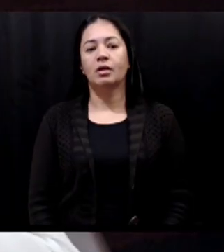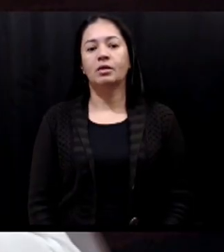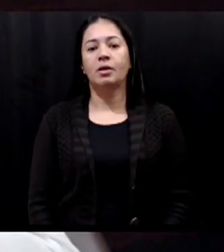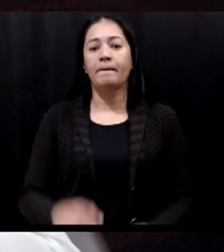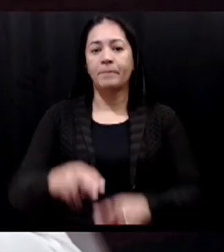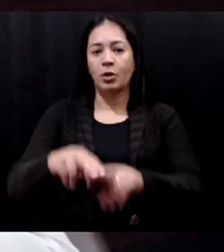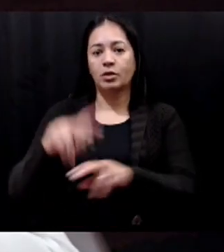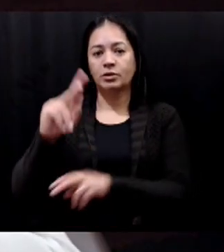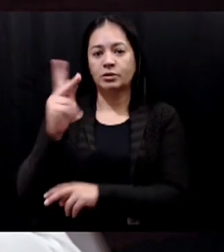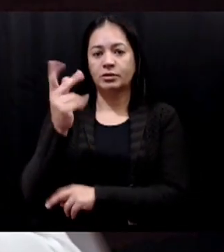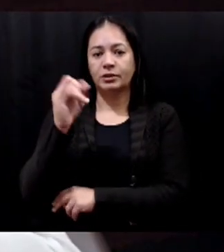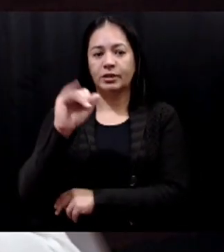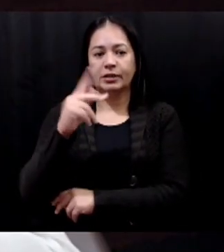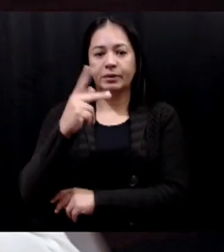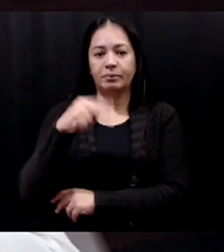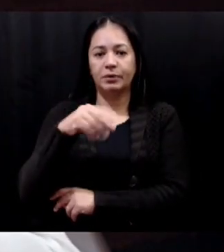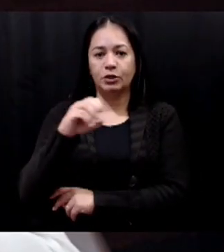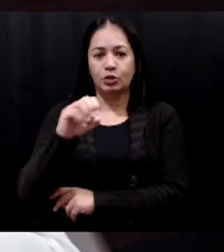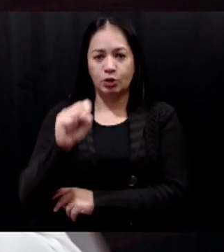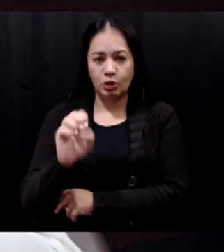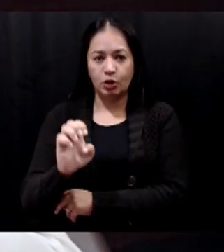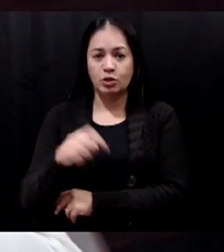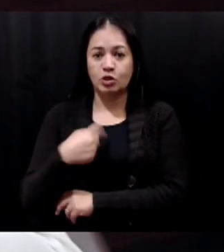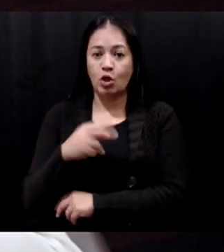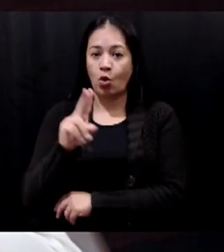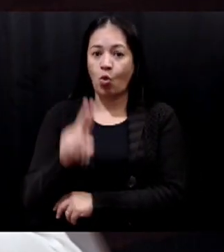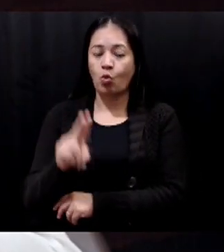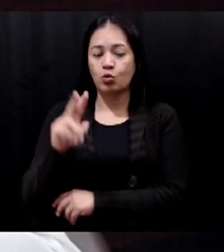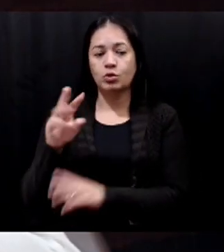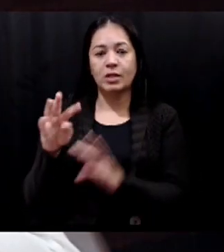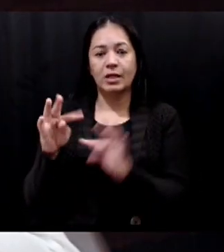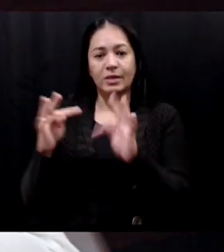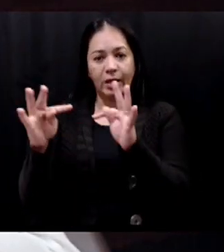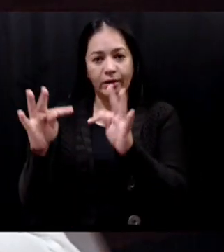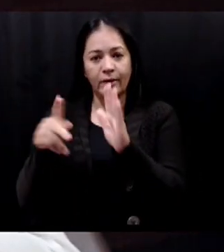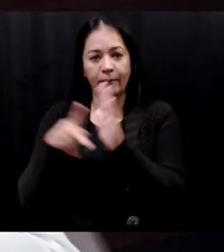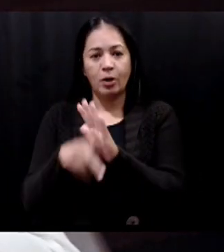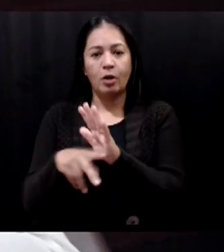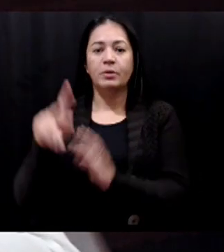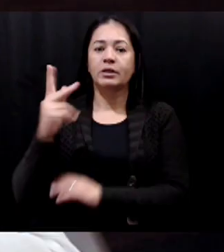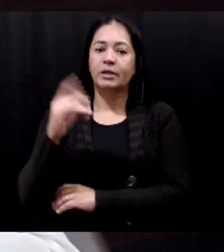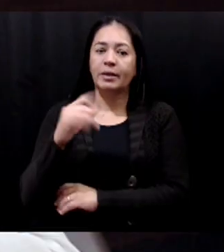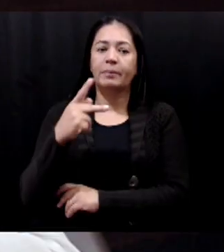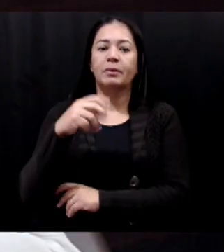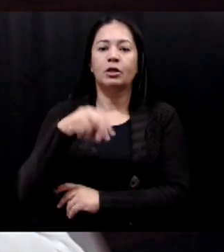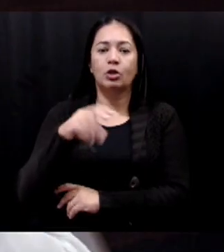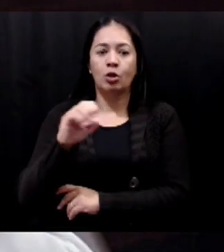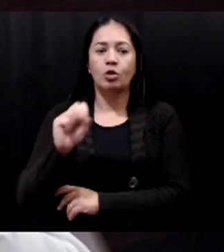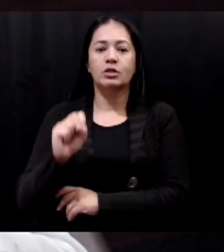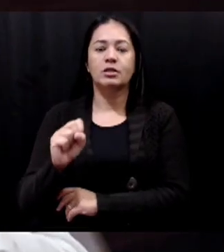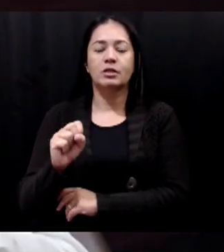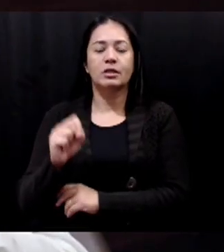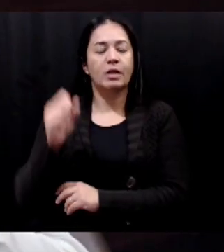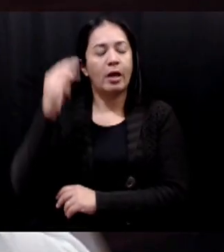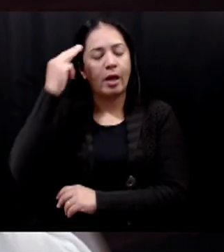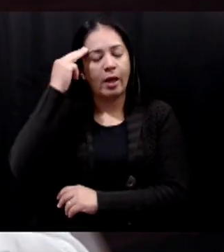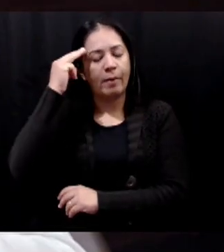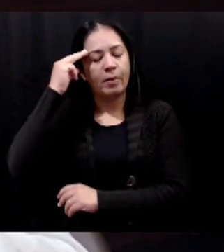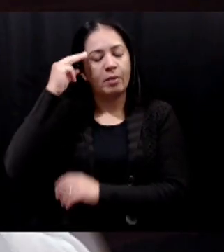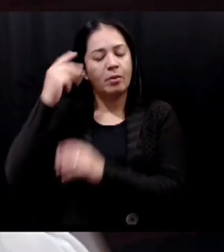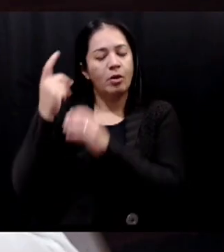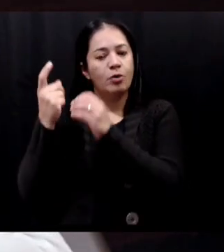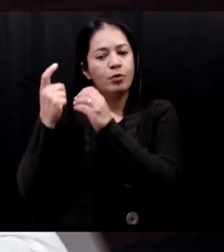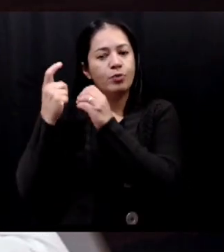a gente usa a técnica da hipnose para a gente regredir a memória, né, que está armazenada de